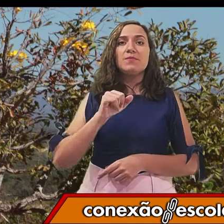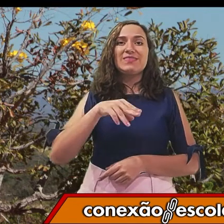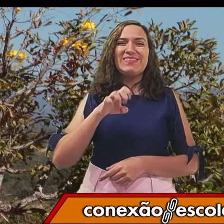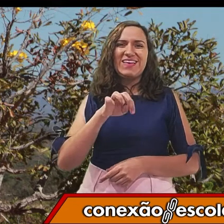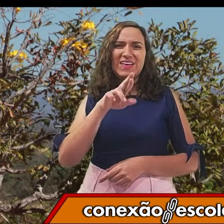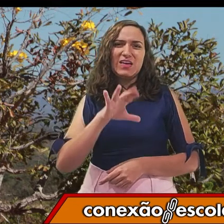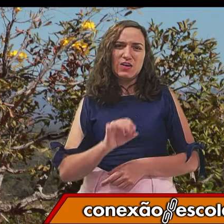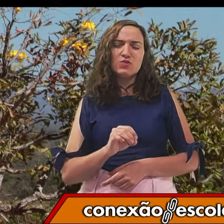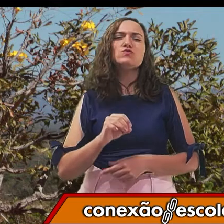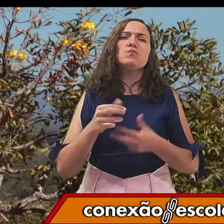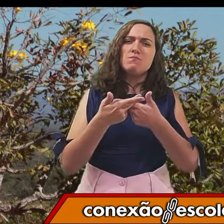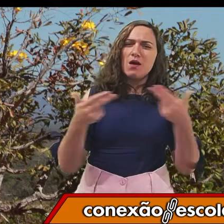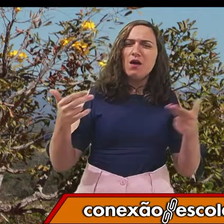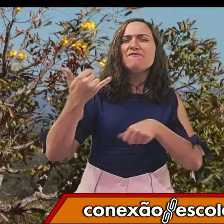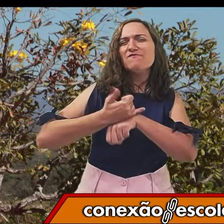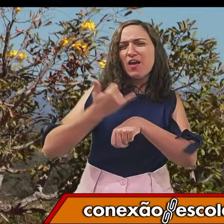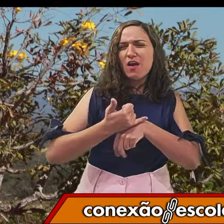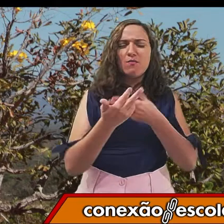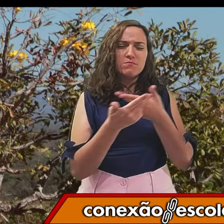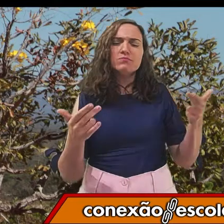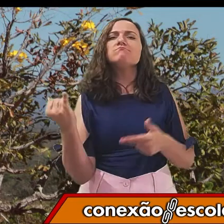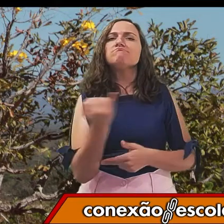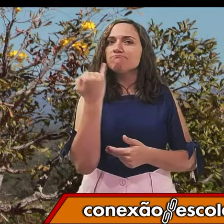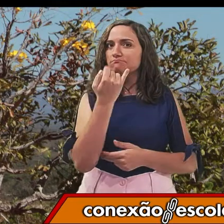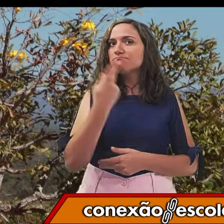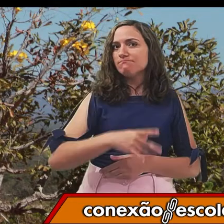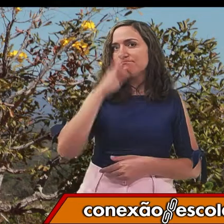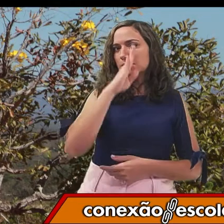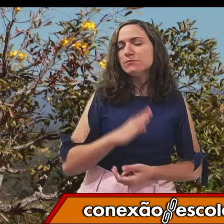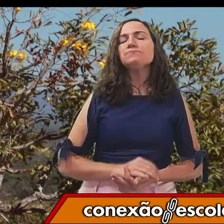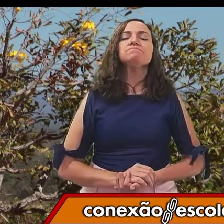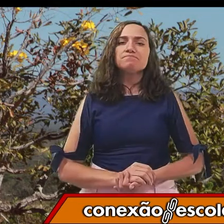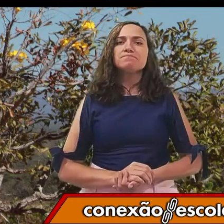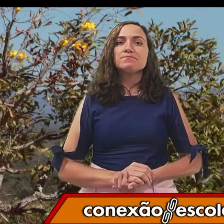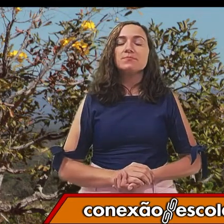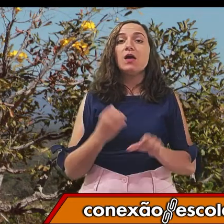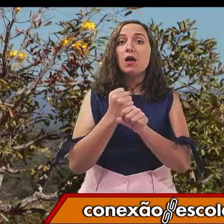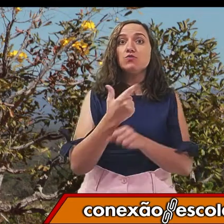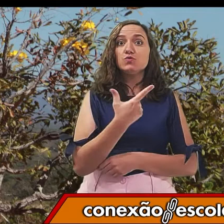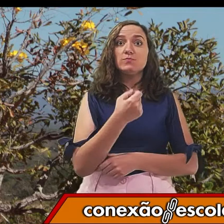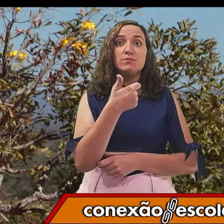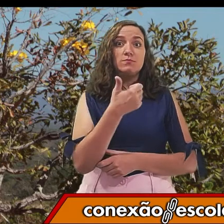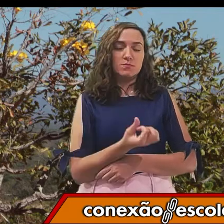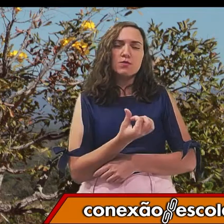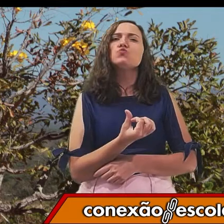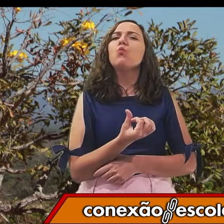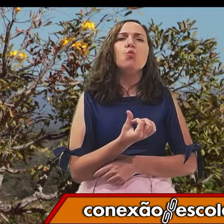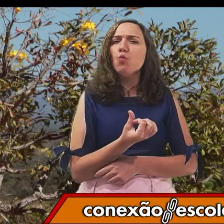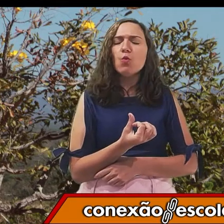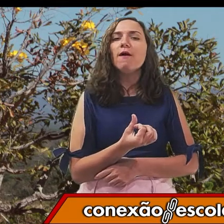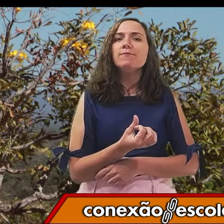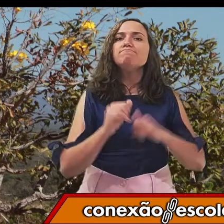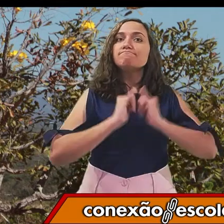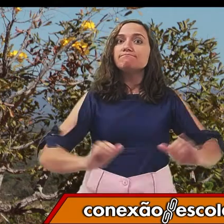tantalita, manganês e outros metais. Em 2016, registrou-se que o